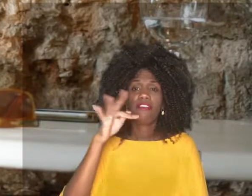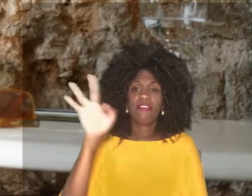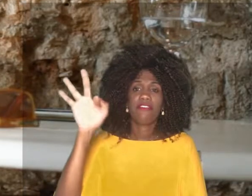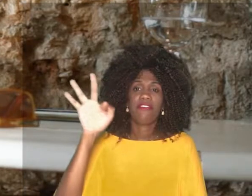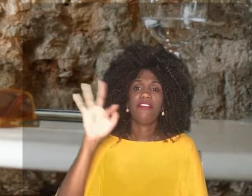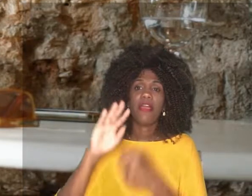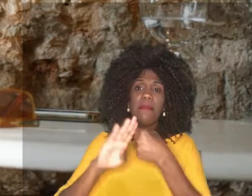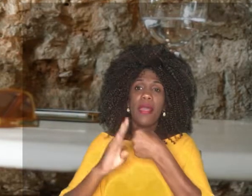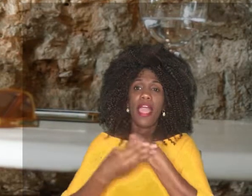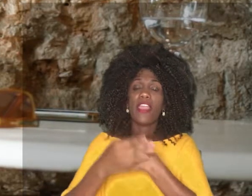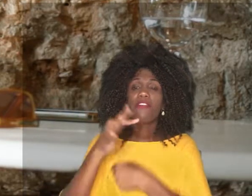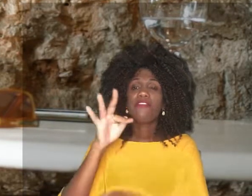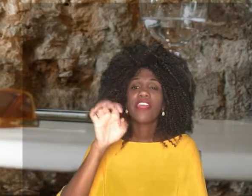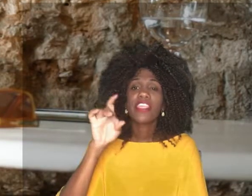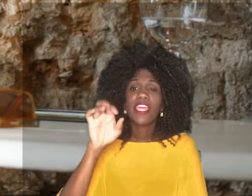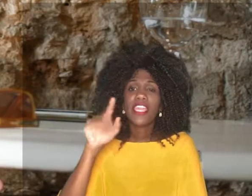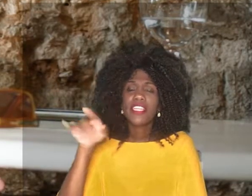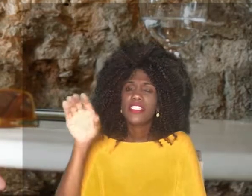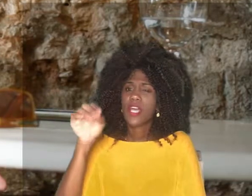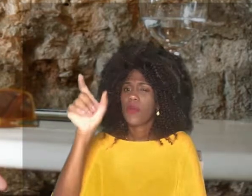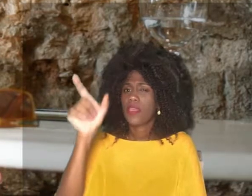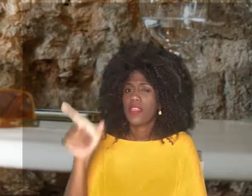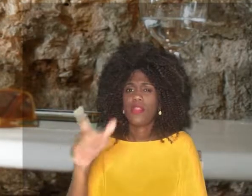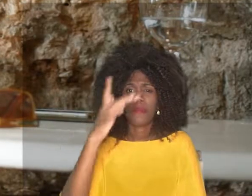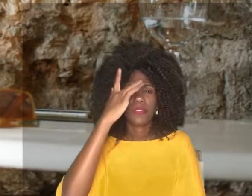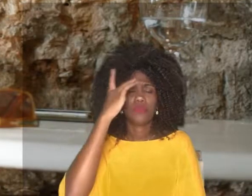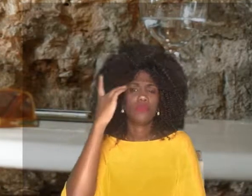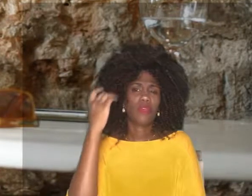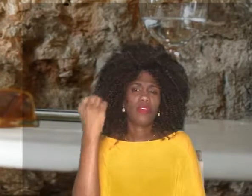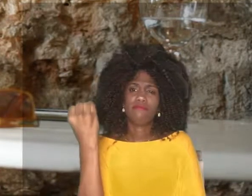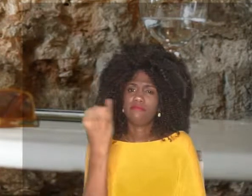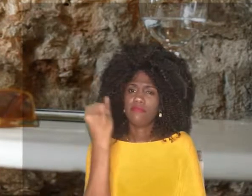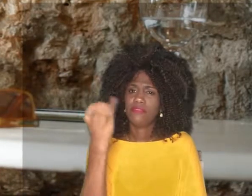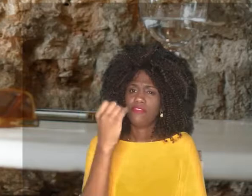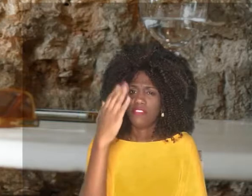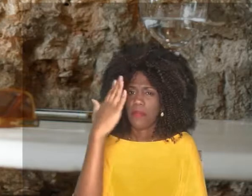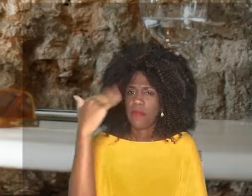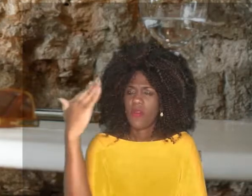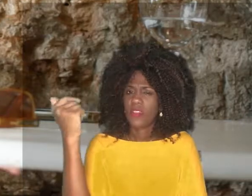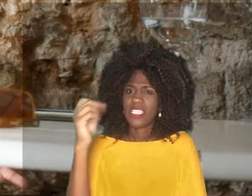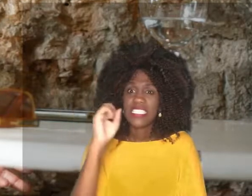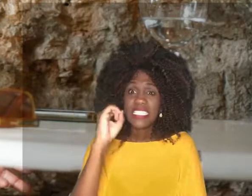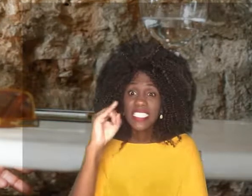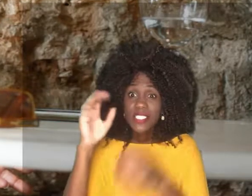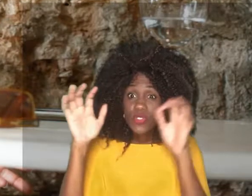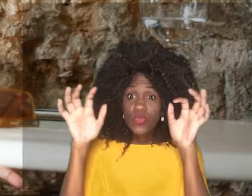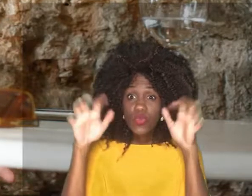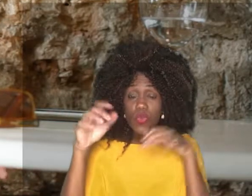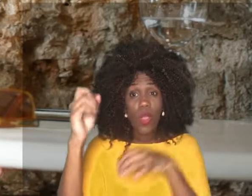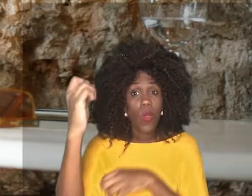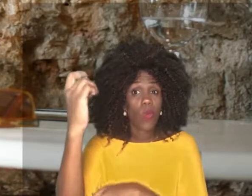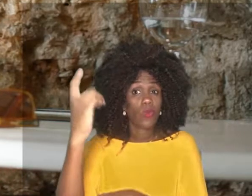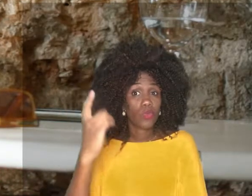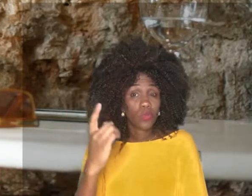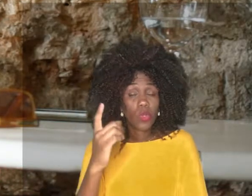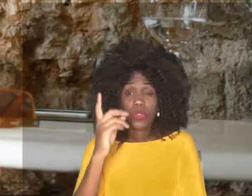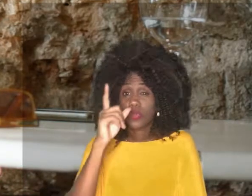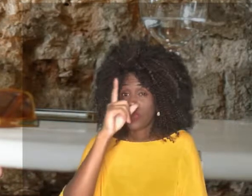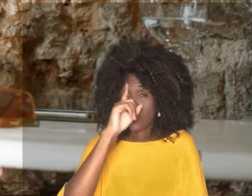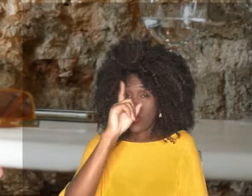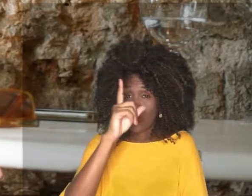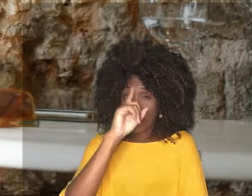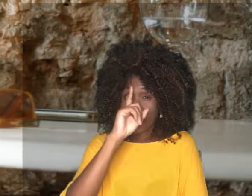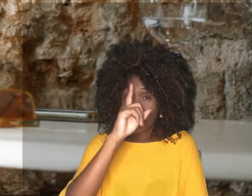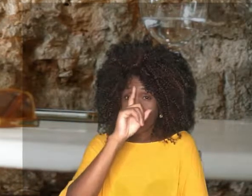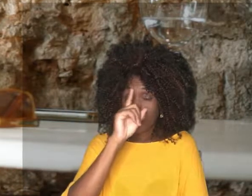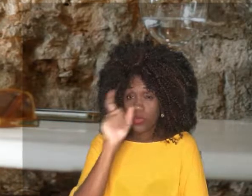era uma figura marcante, porque chovesse ou fizesse sol, o seu Antônio todos